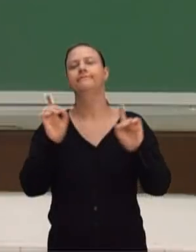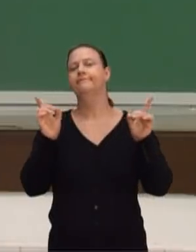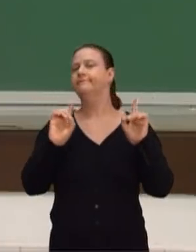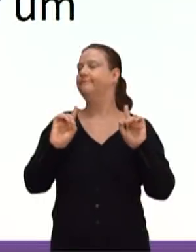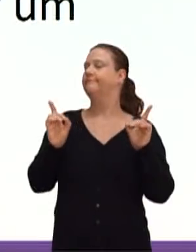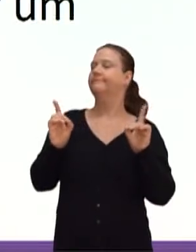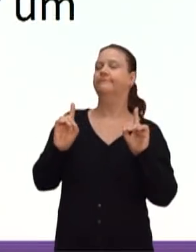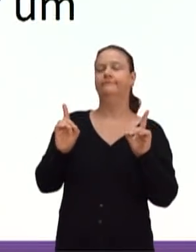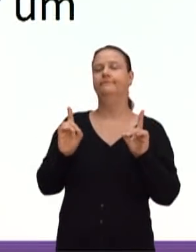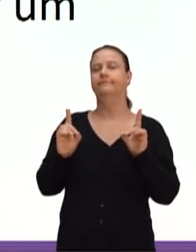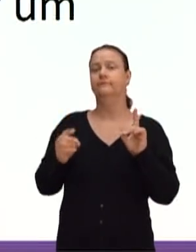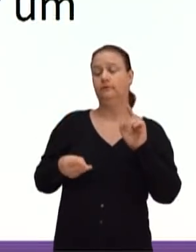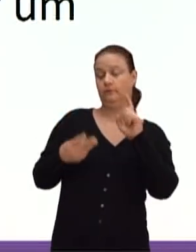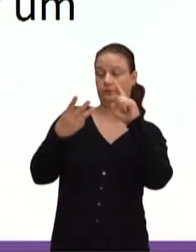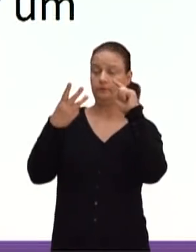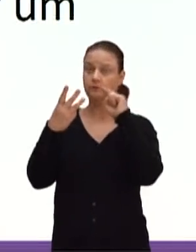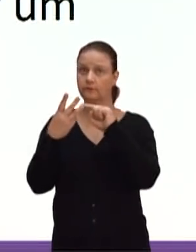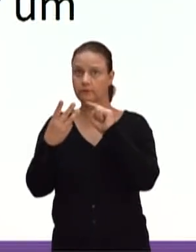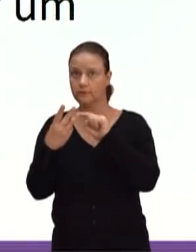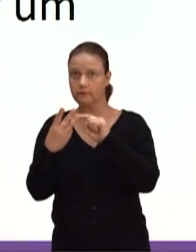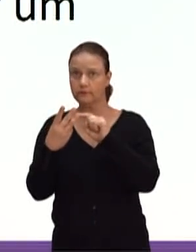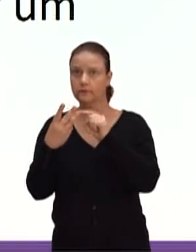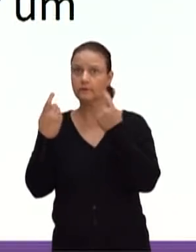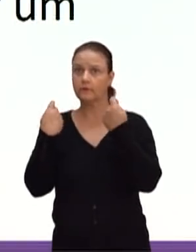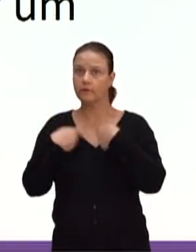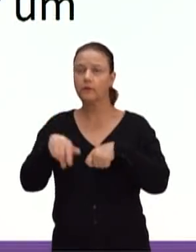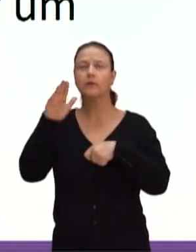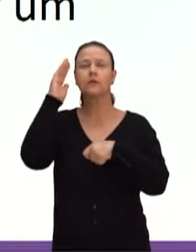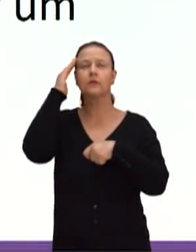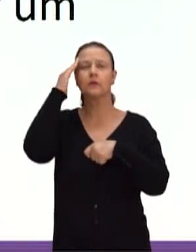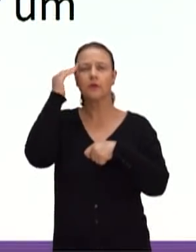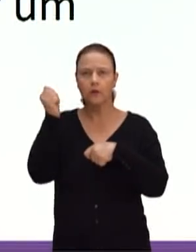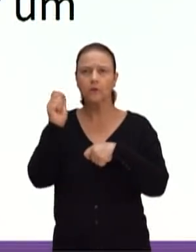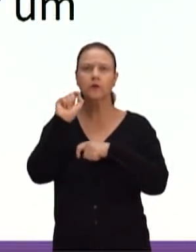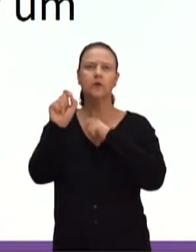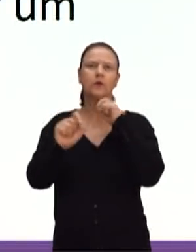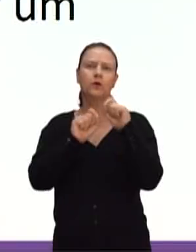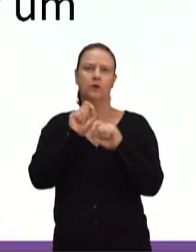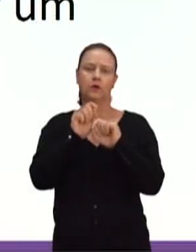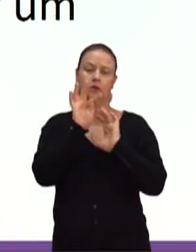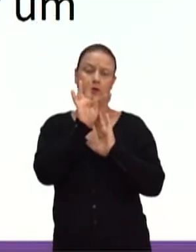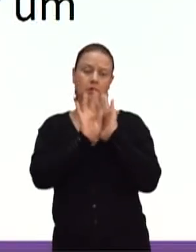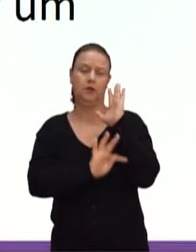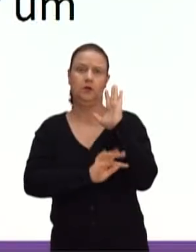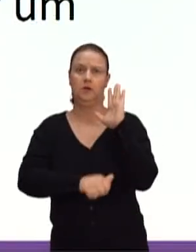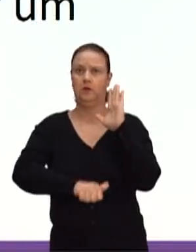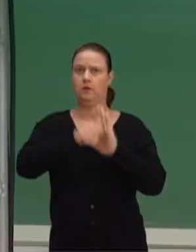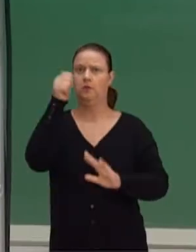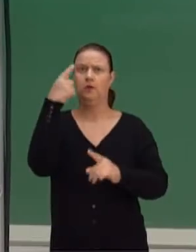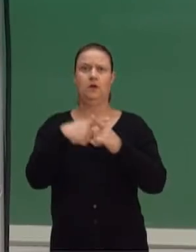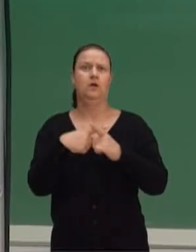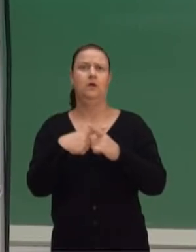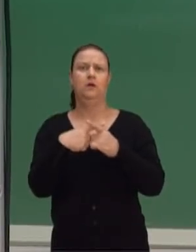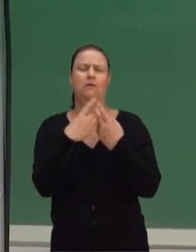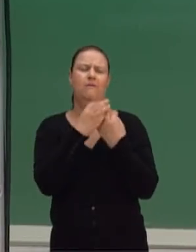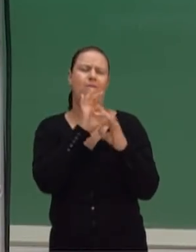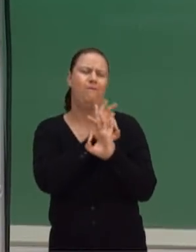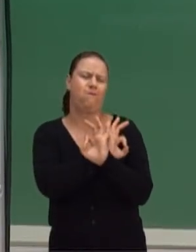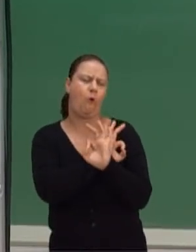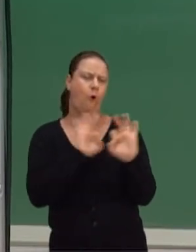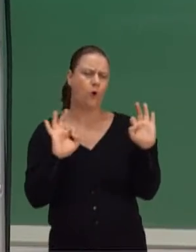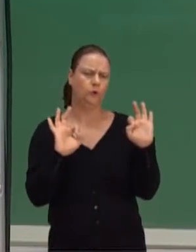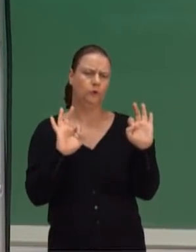3, compreendermos que não há texto de primeira versão que fique excelente. Por quê,